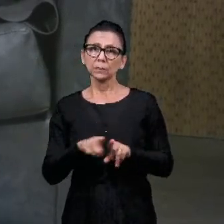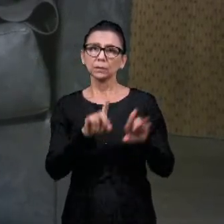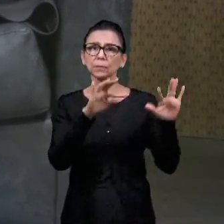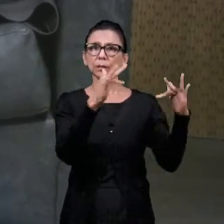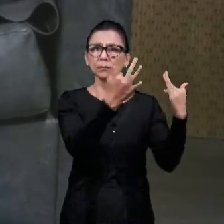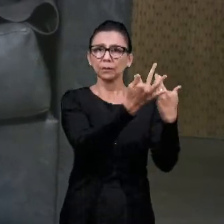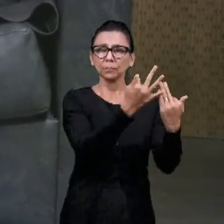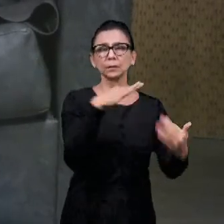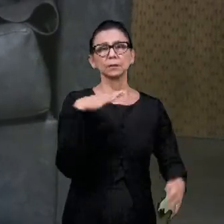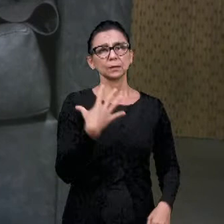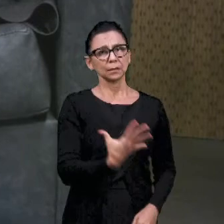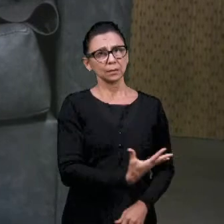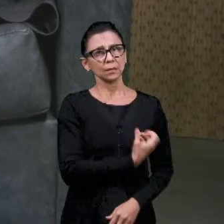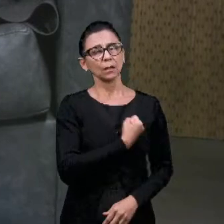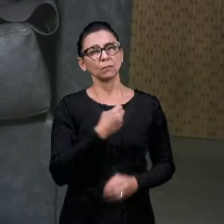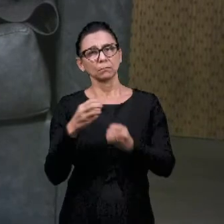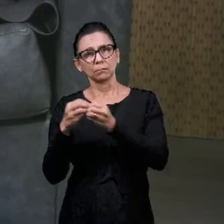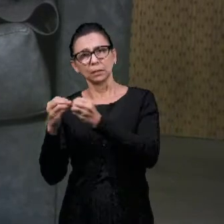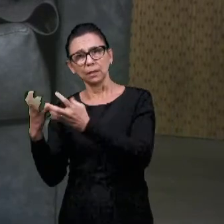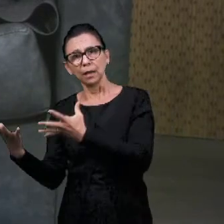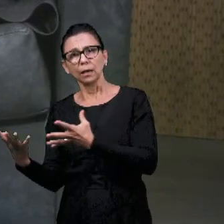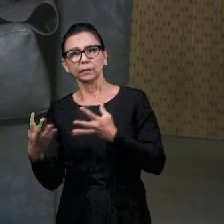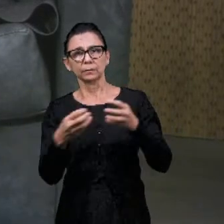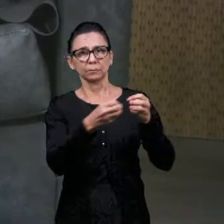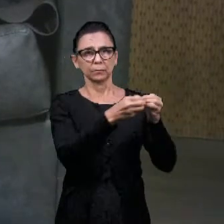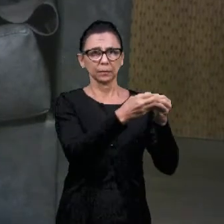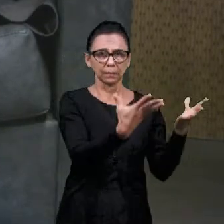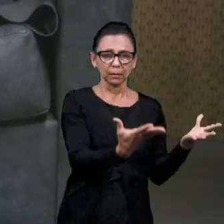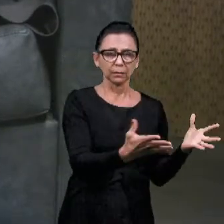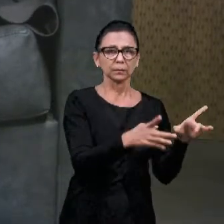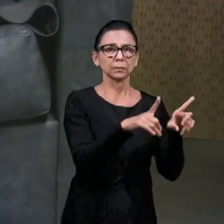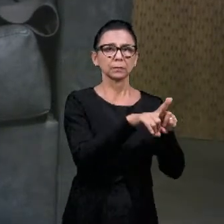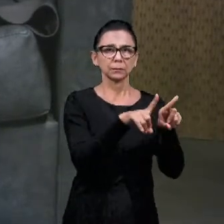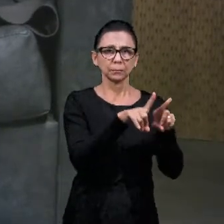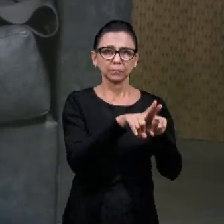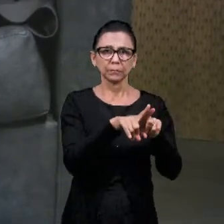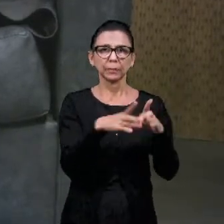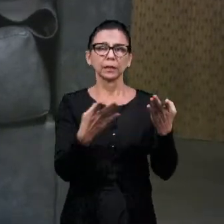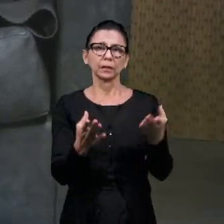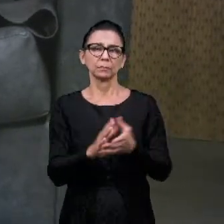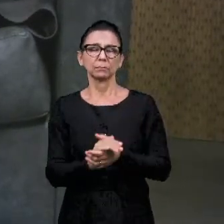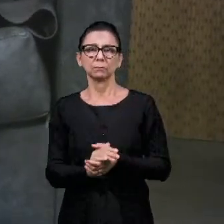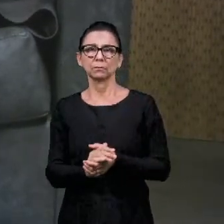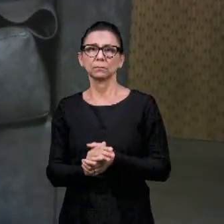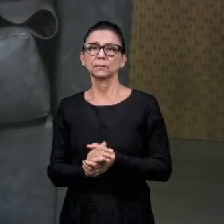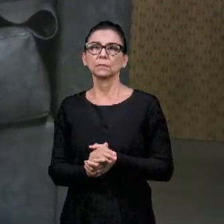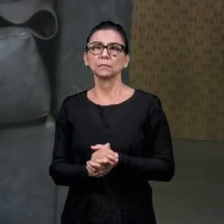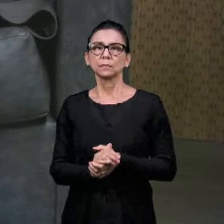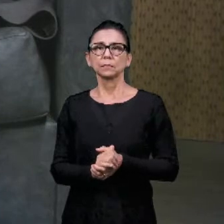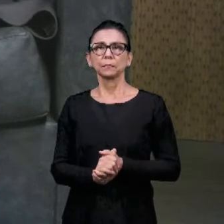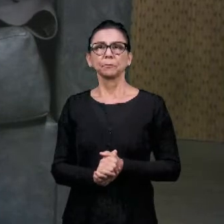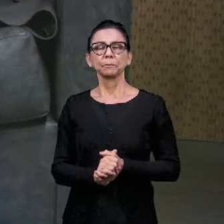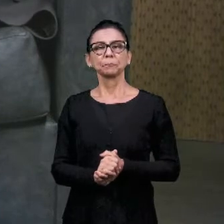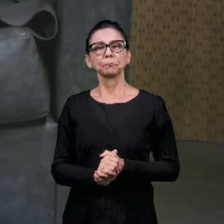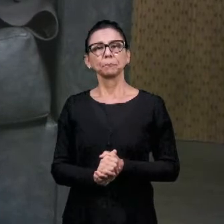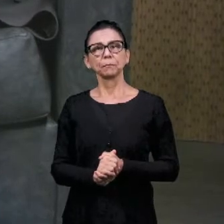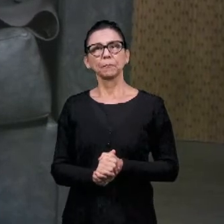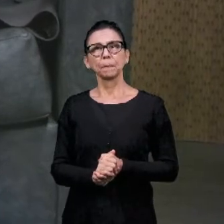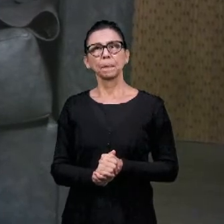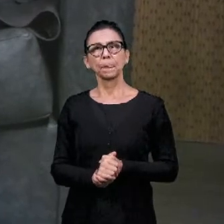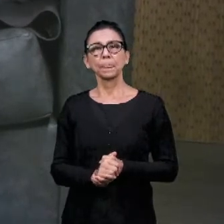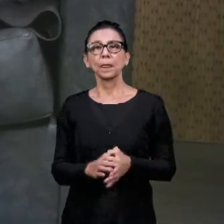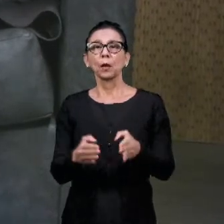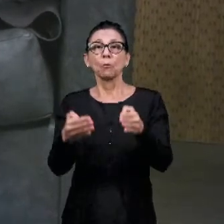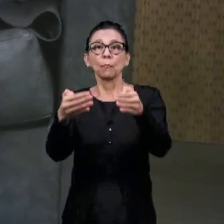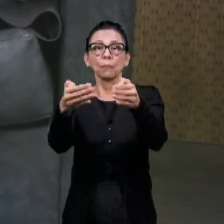opera maravilhas em casa. Maravilhas também. É isso? Da mesma maneira que ele fala na igreja, fala em casa. Tem um enfoque, né? O foco é